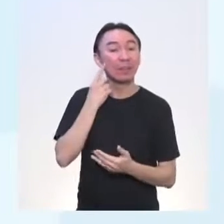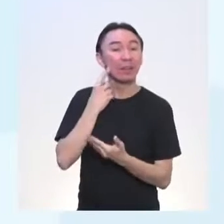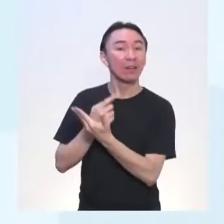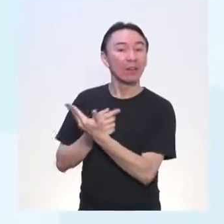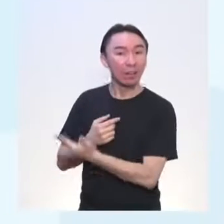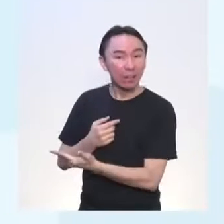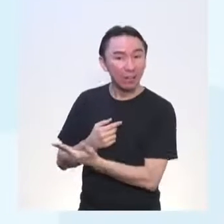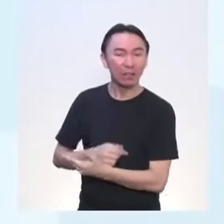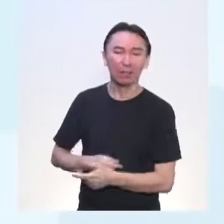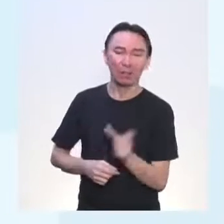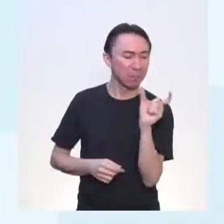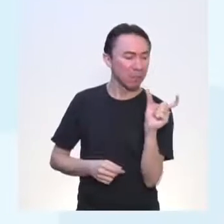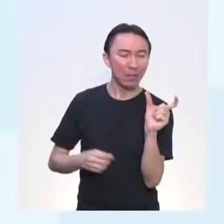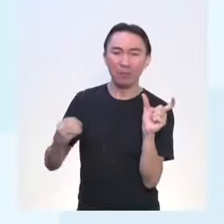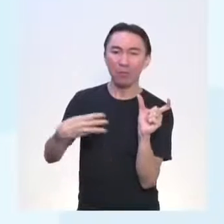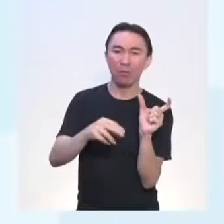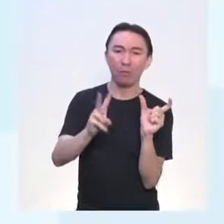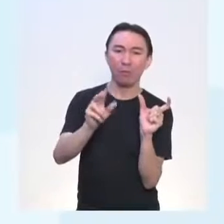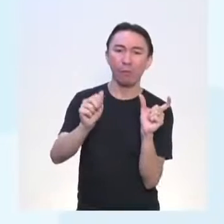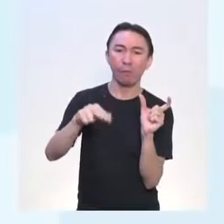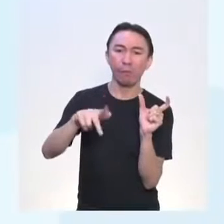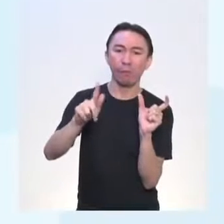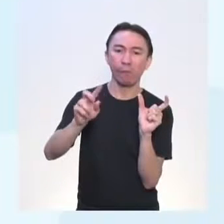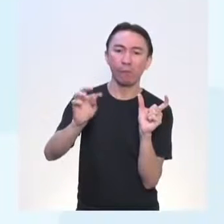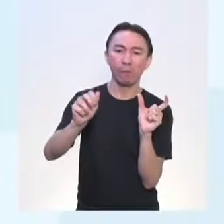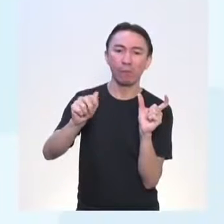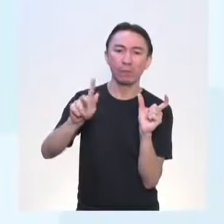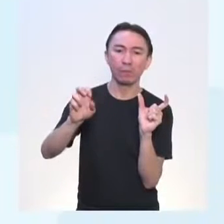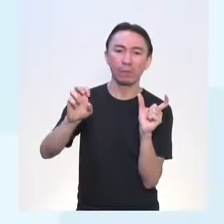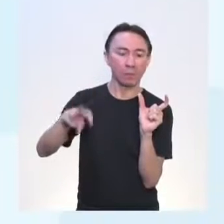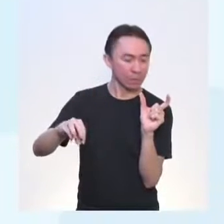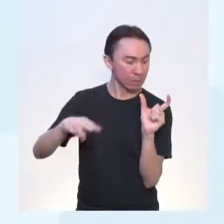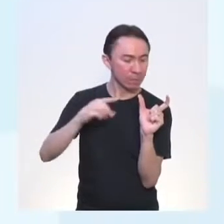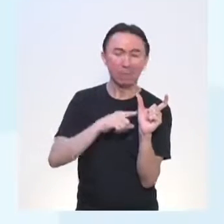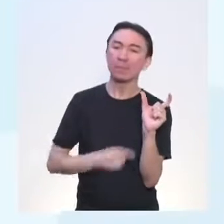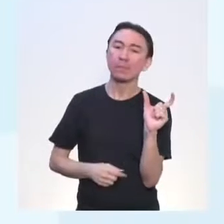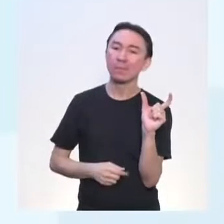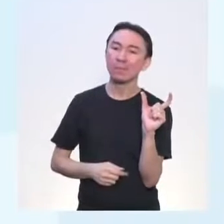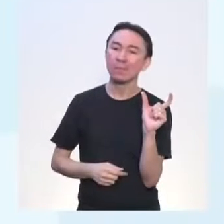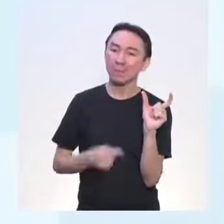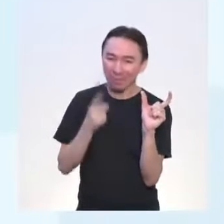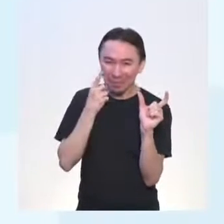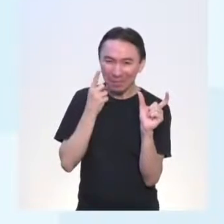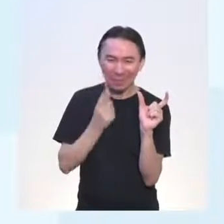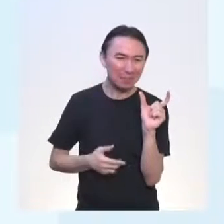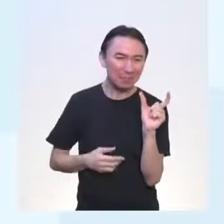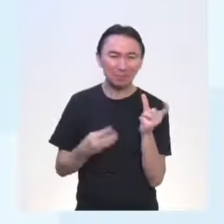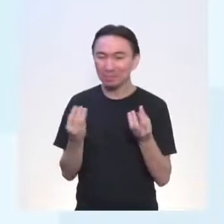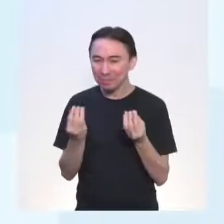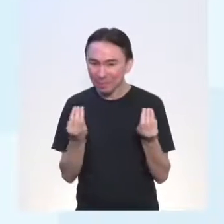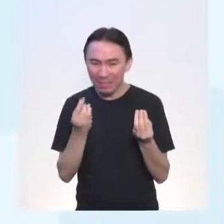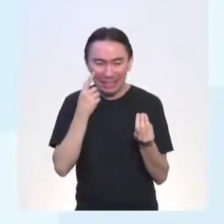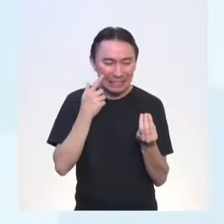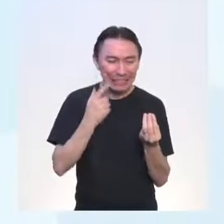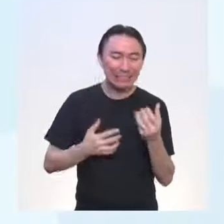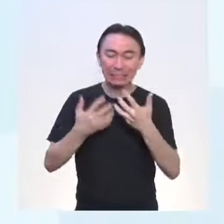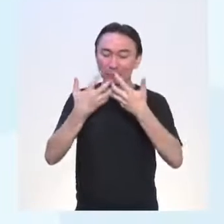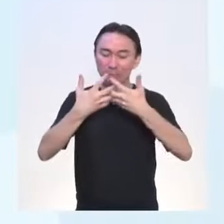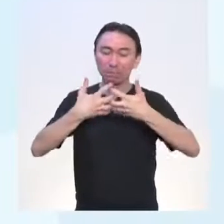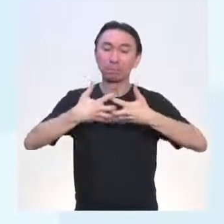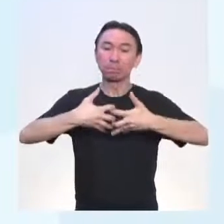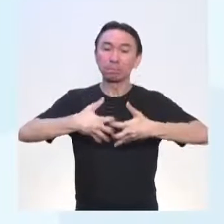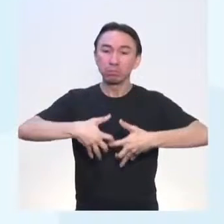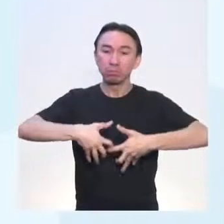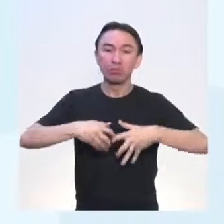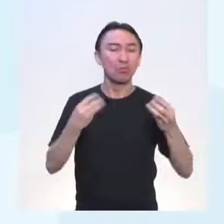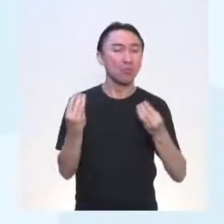aí, vantagem mecânica dessas ferramentas. A gente chama muitas vezes de instrumentos ou até de